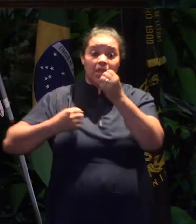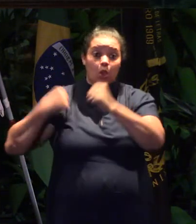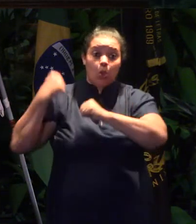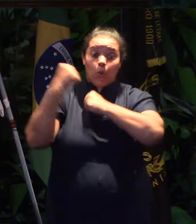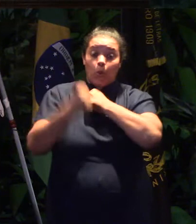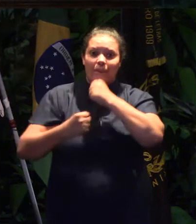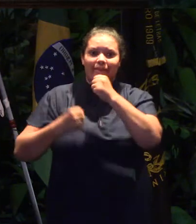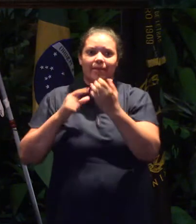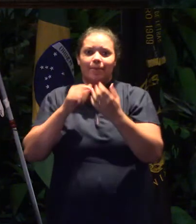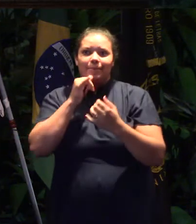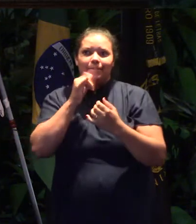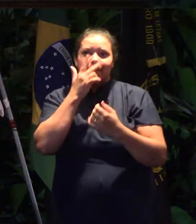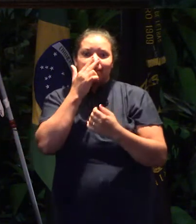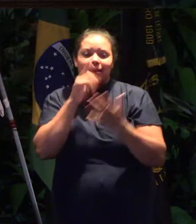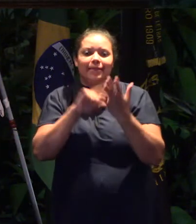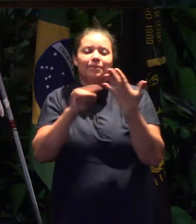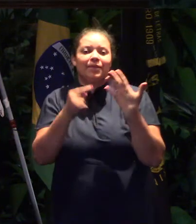para tudo, né? Assim,